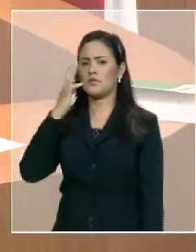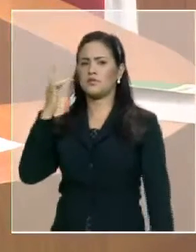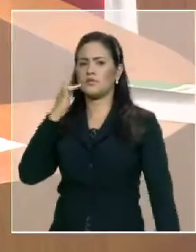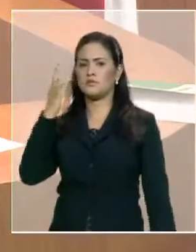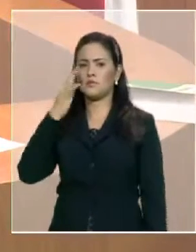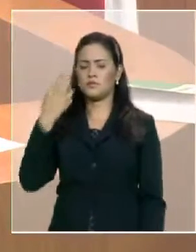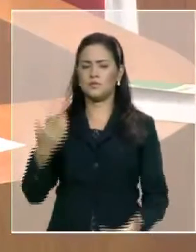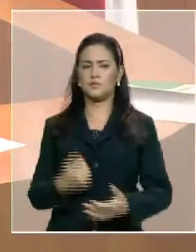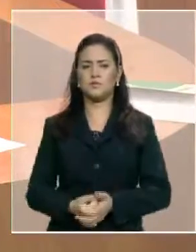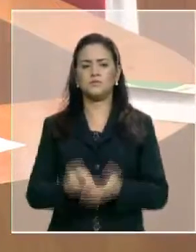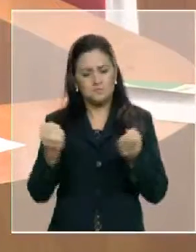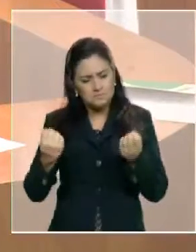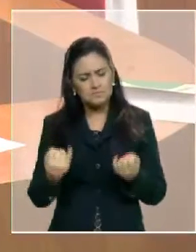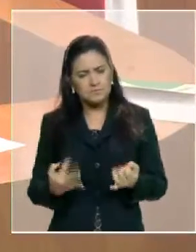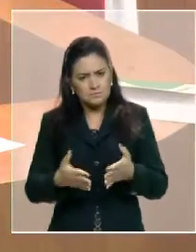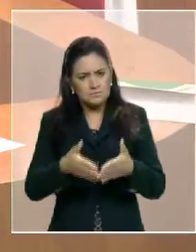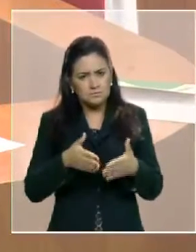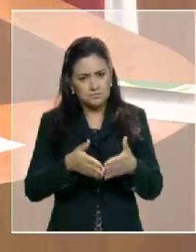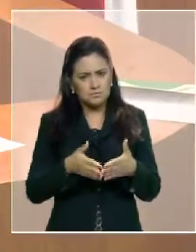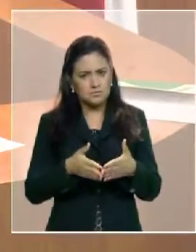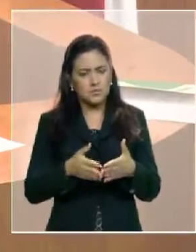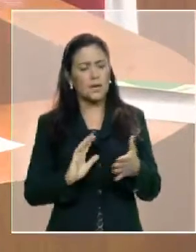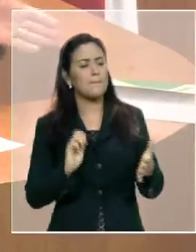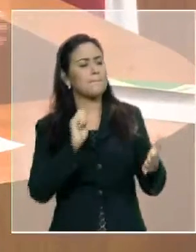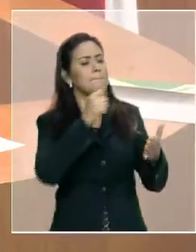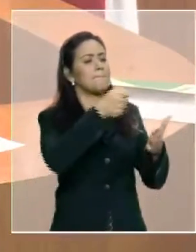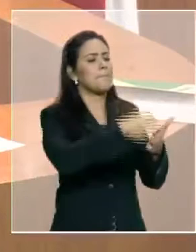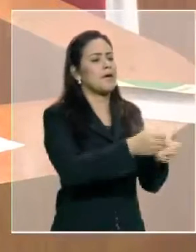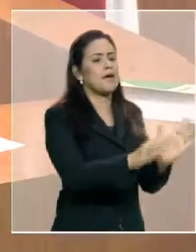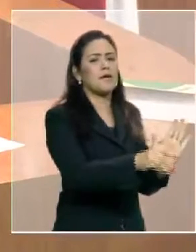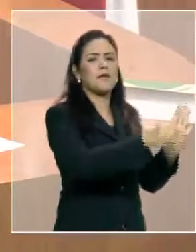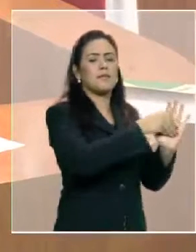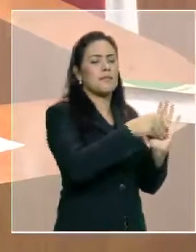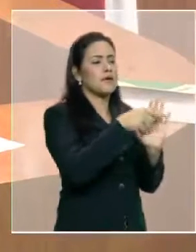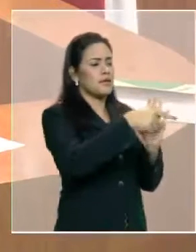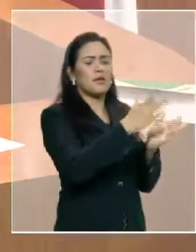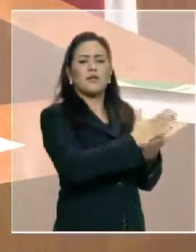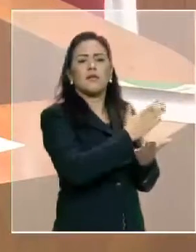A e o não pagamento de emenda para o deputado Edilásio.